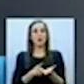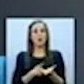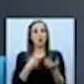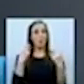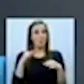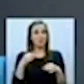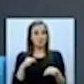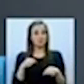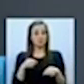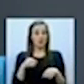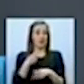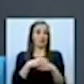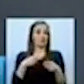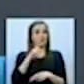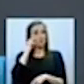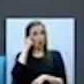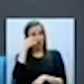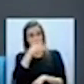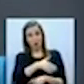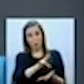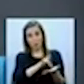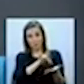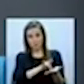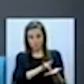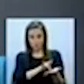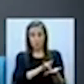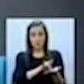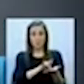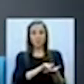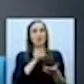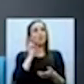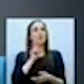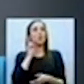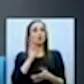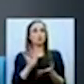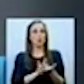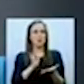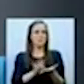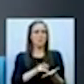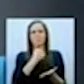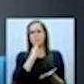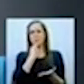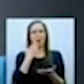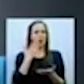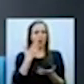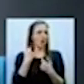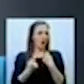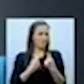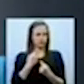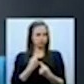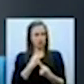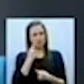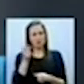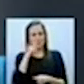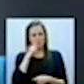se objetiva concretamente os valores que estamos a falar. E os valores não são tão grandes quanto muitas vezes se dizem, não é?